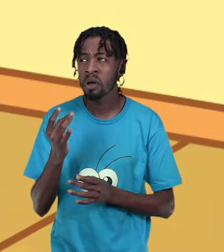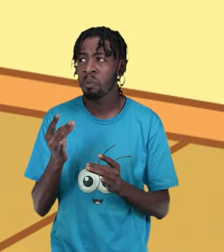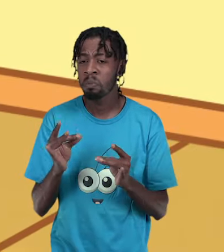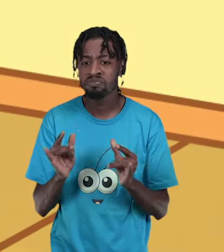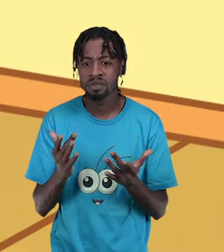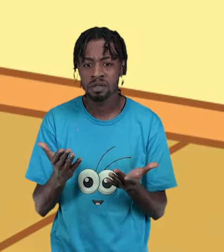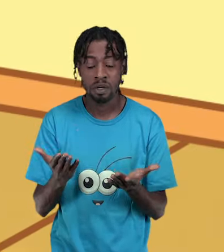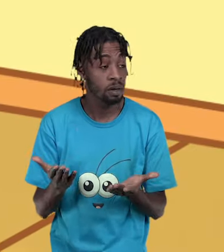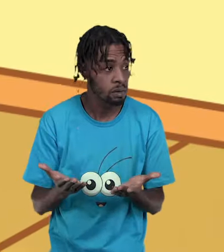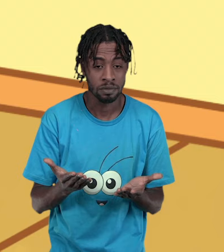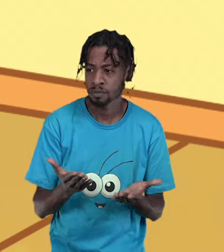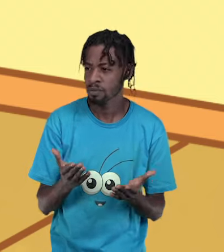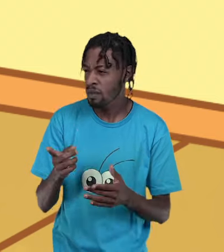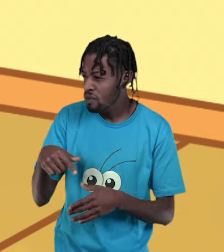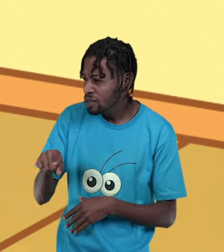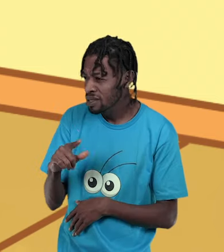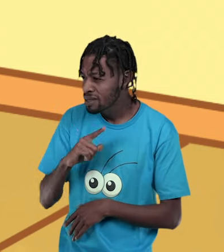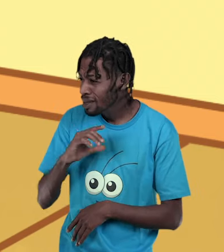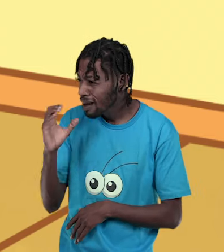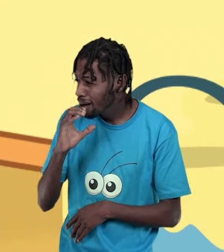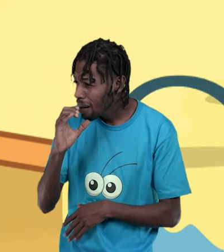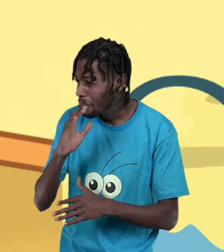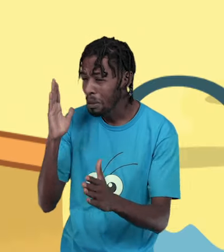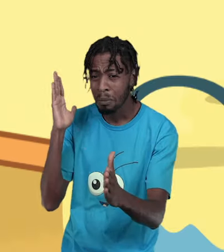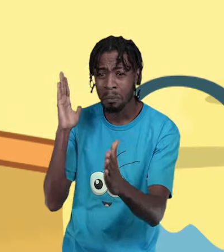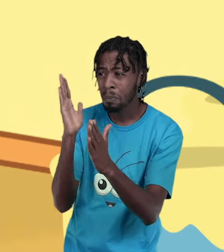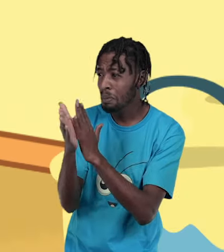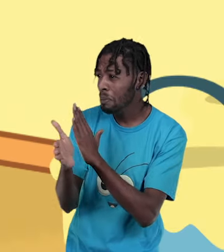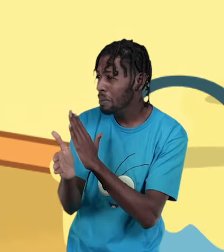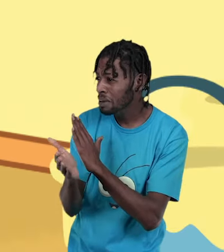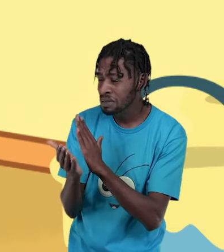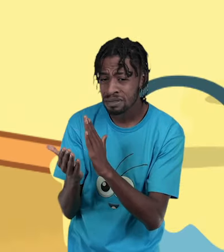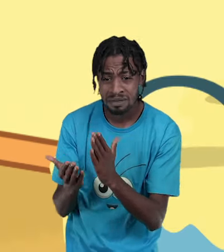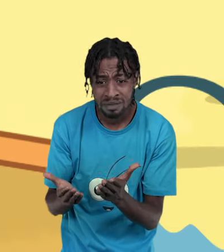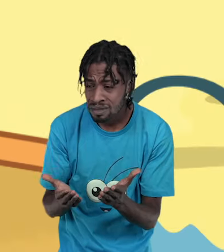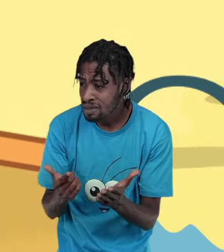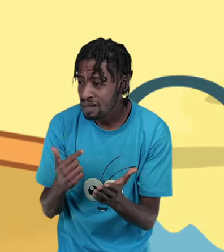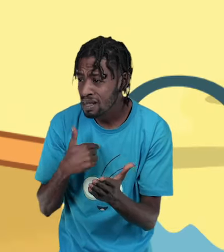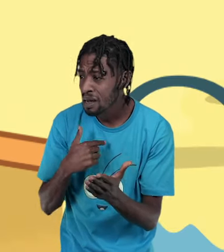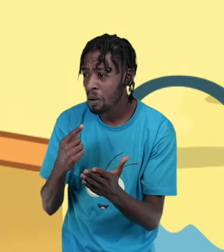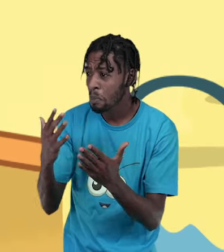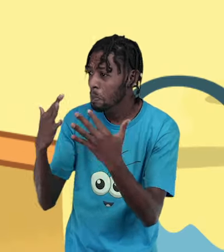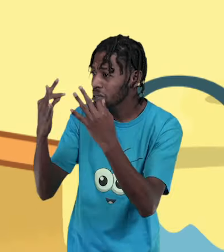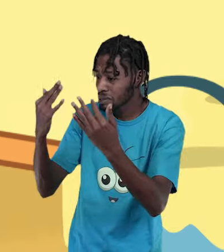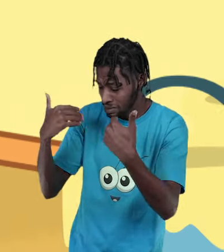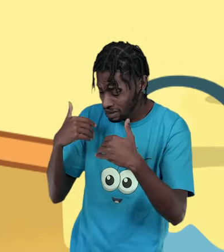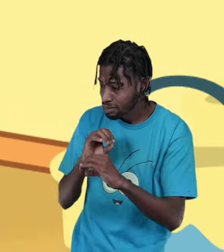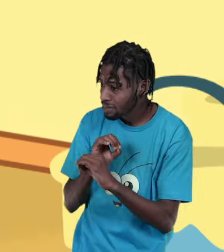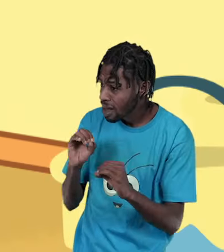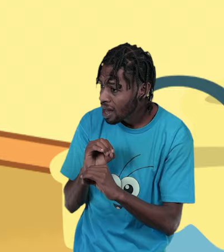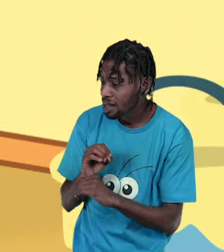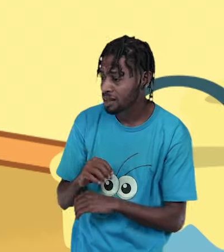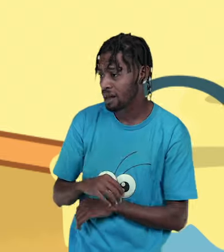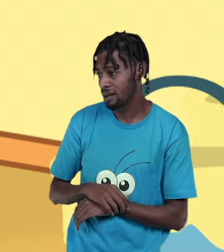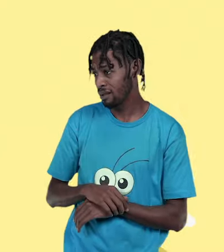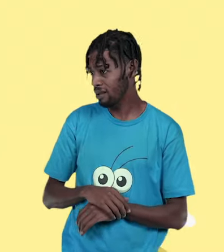Pessoal, vocês saíram tão rápido que nem ouviram o que eu falei! Tinta fresca gruda muito no calor!